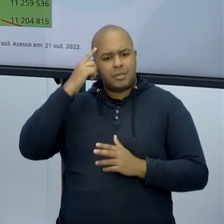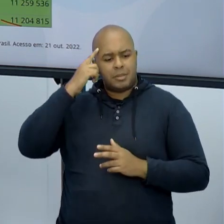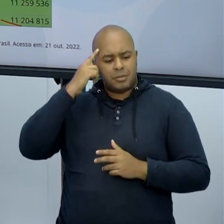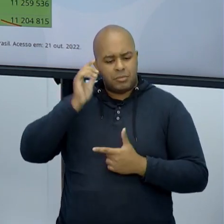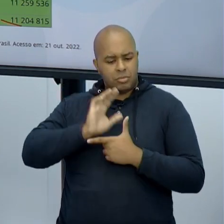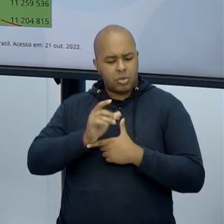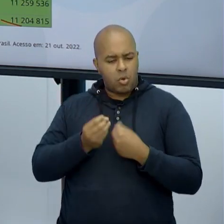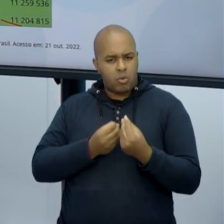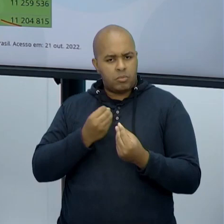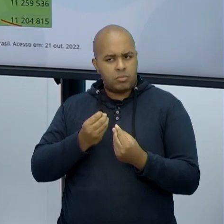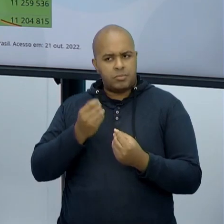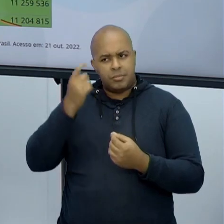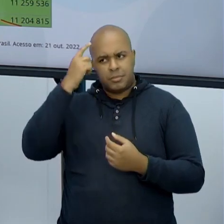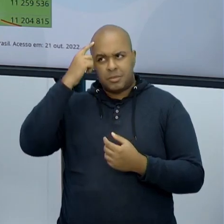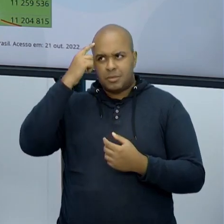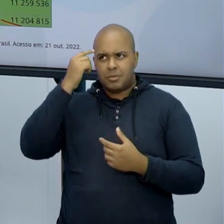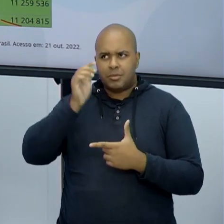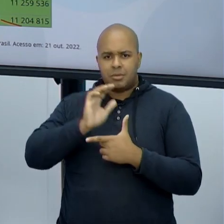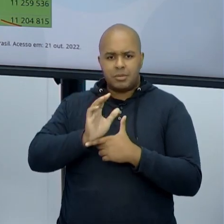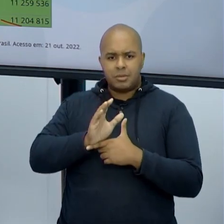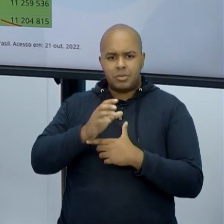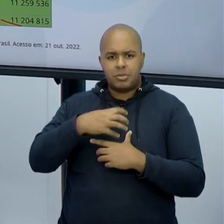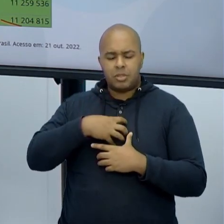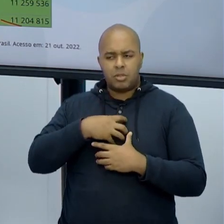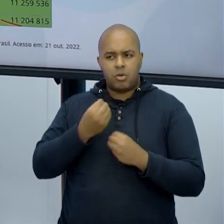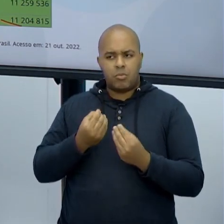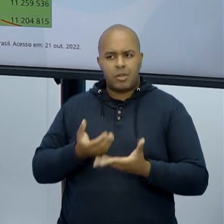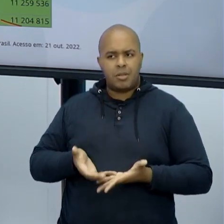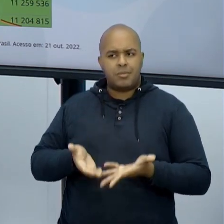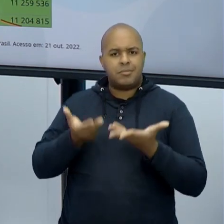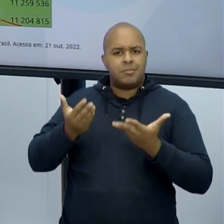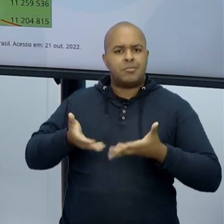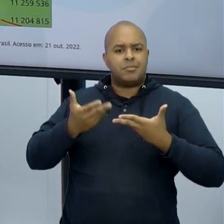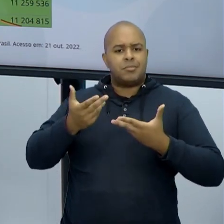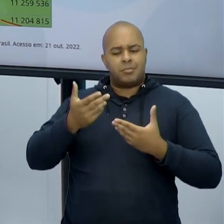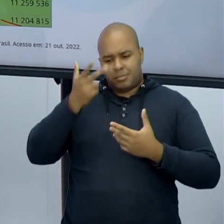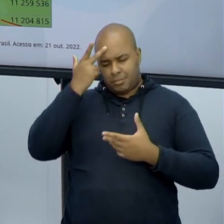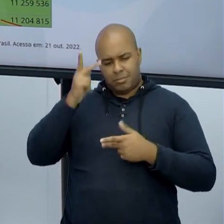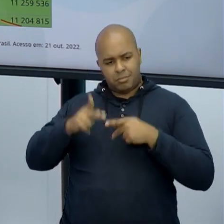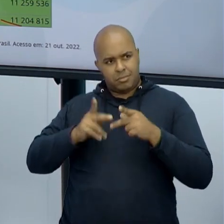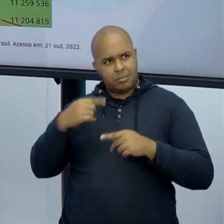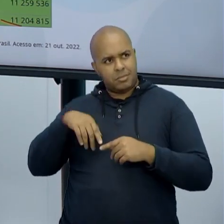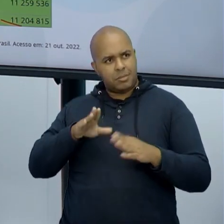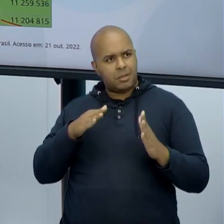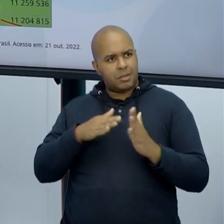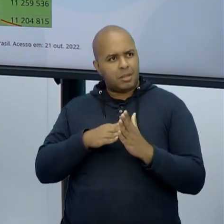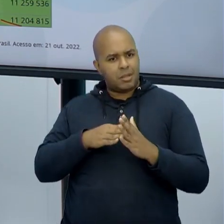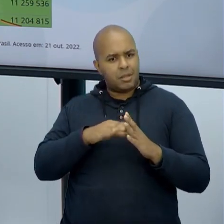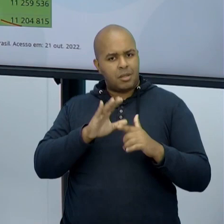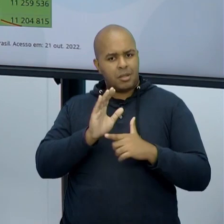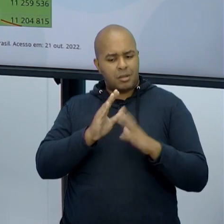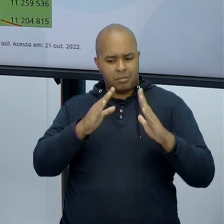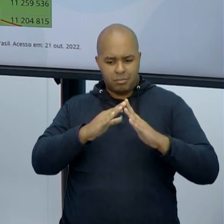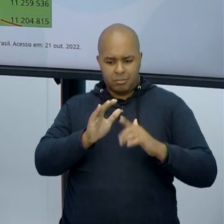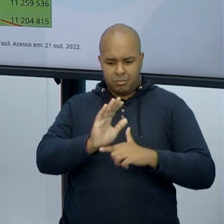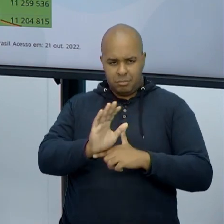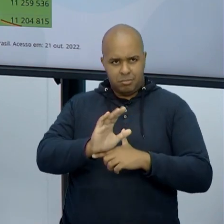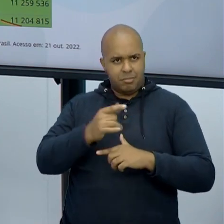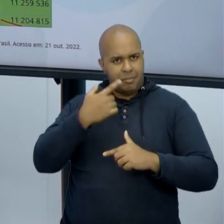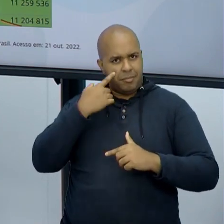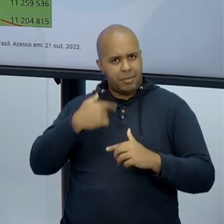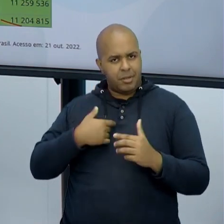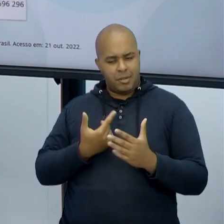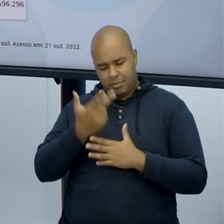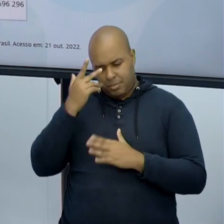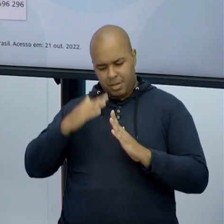cinema, como pensar o cinema de forma a levar o público a sair de casa e ir até o espaço cinematográfico, a sala de cinema e